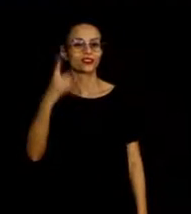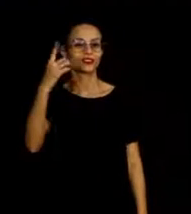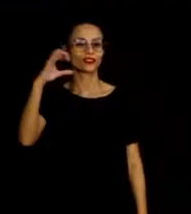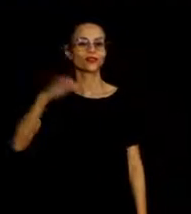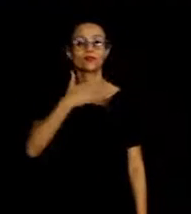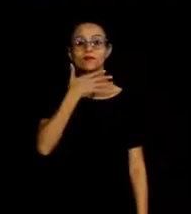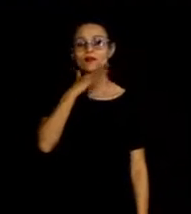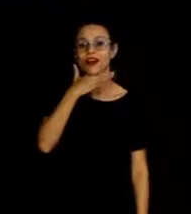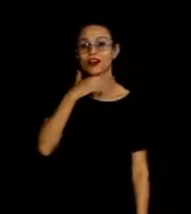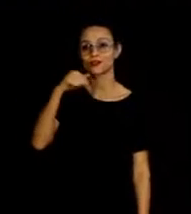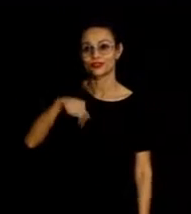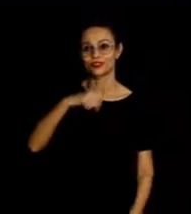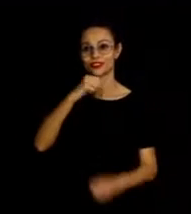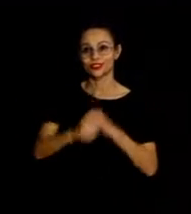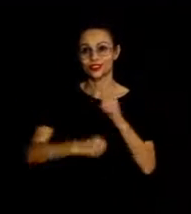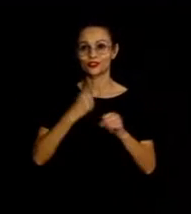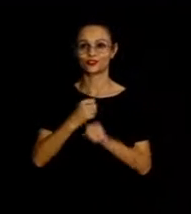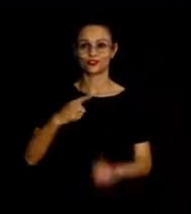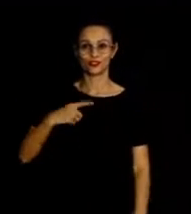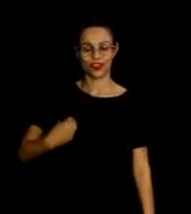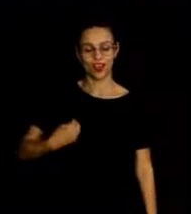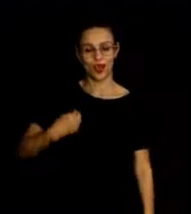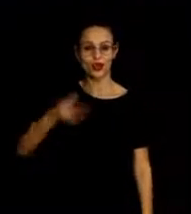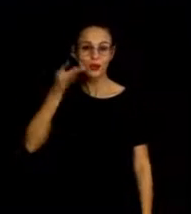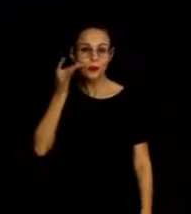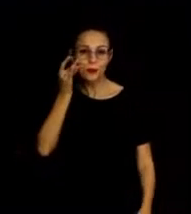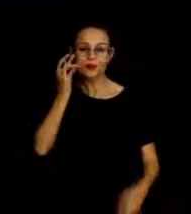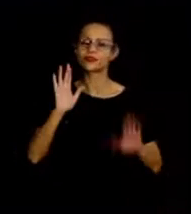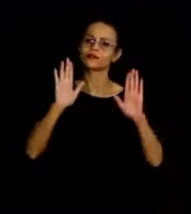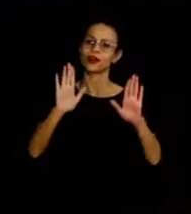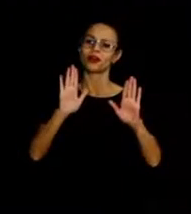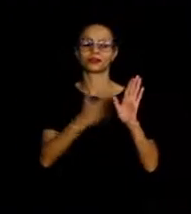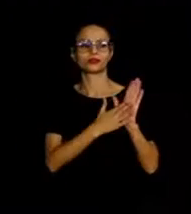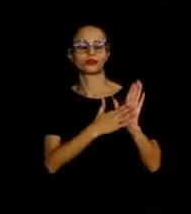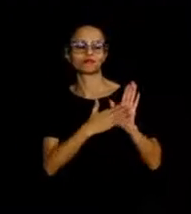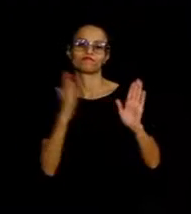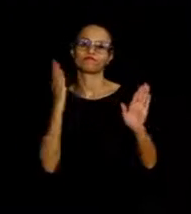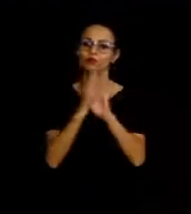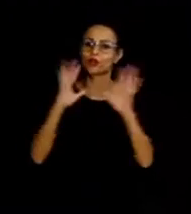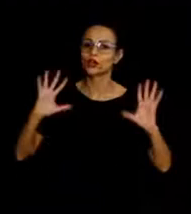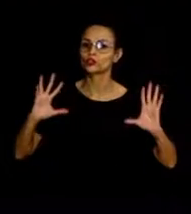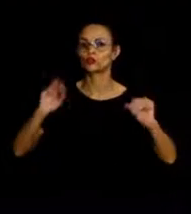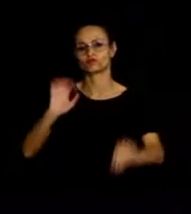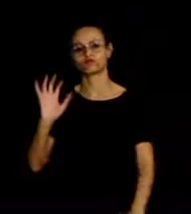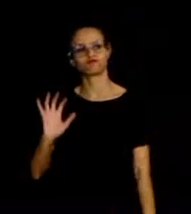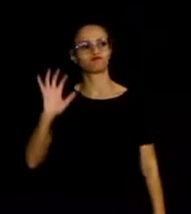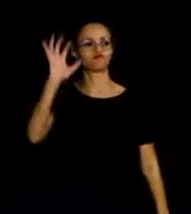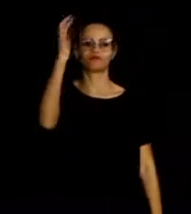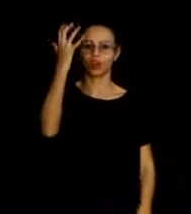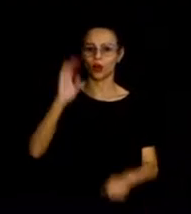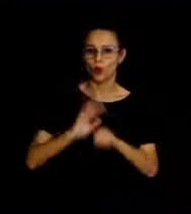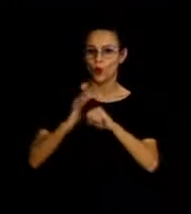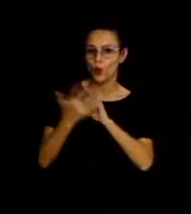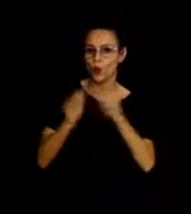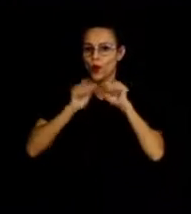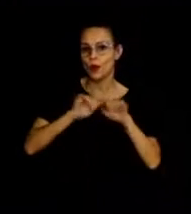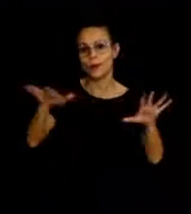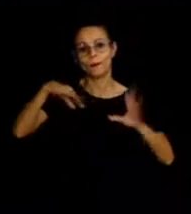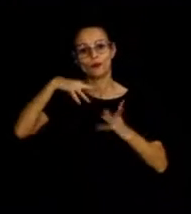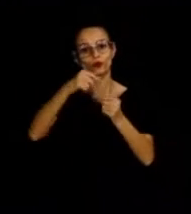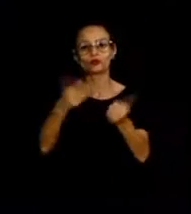desse ano a gente tinha as aulas presenciais mas em razão de tudo que tá acontecendo no mundo hoje você obviamente está